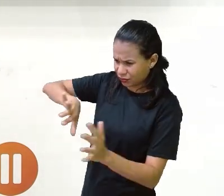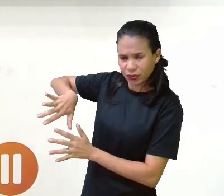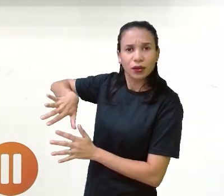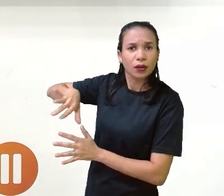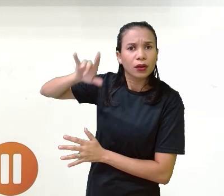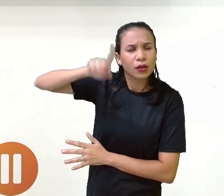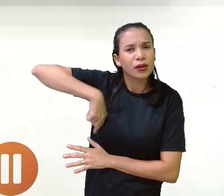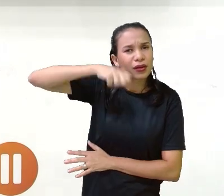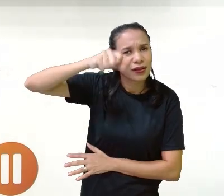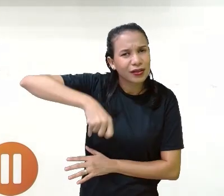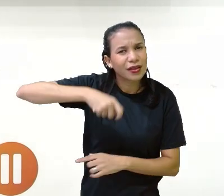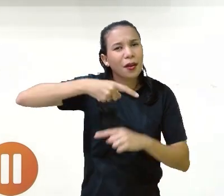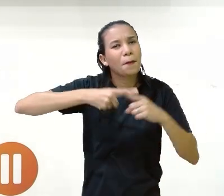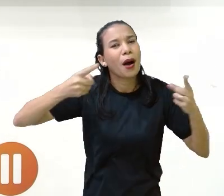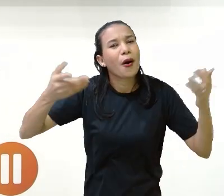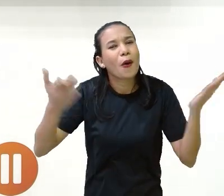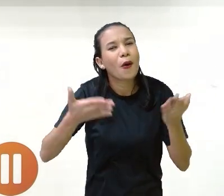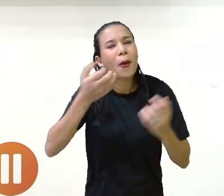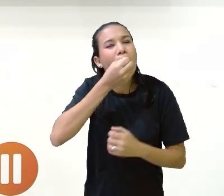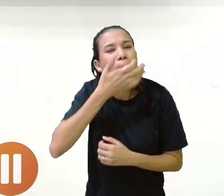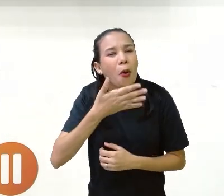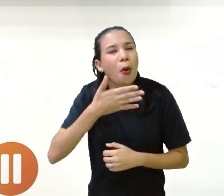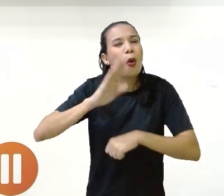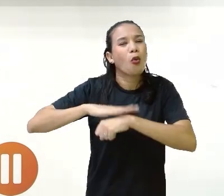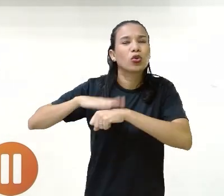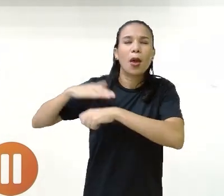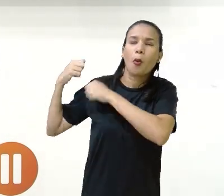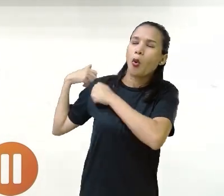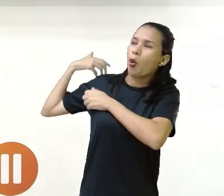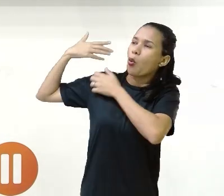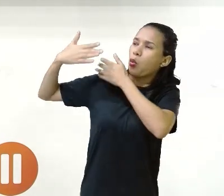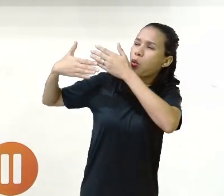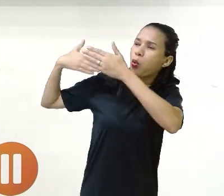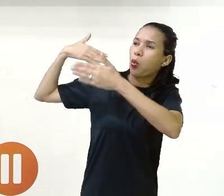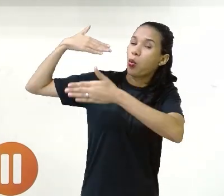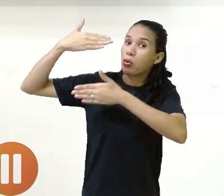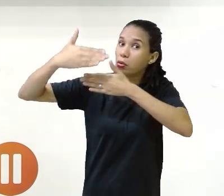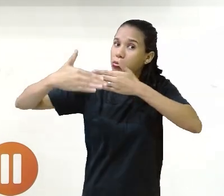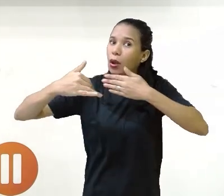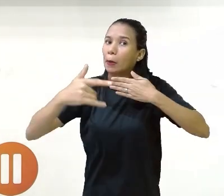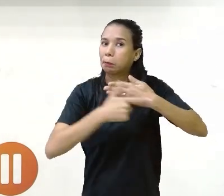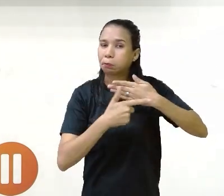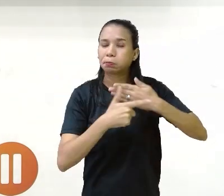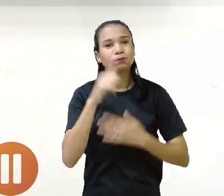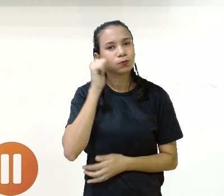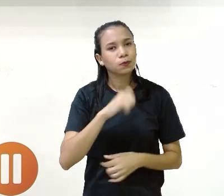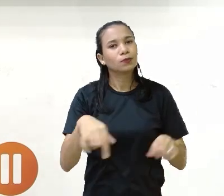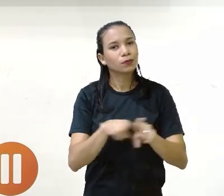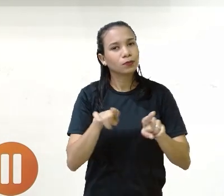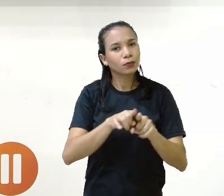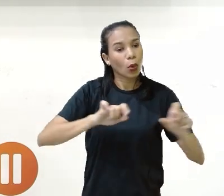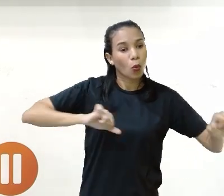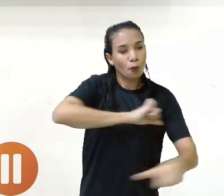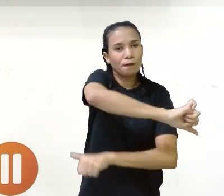mas que coisa boa que o tempo passou e o papel da mulher também mudou.